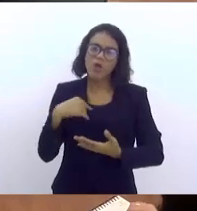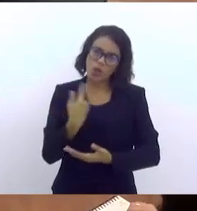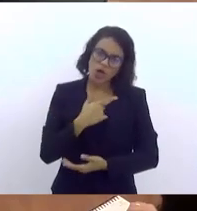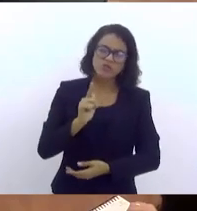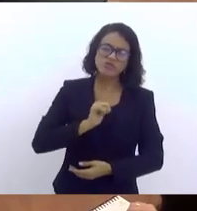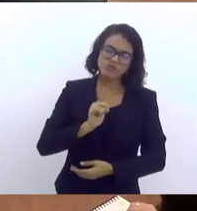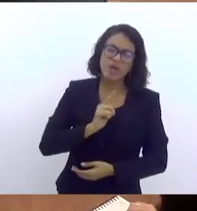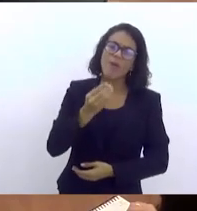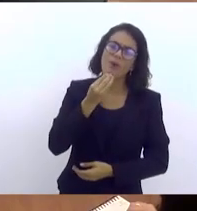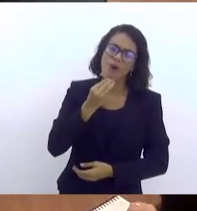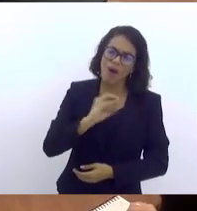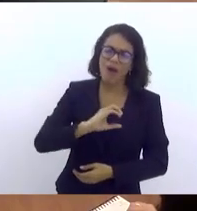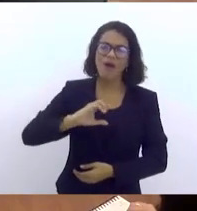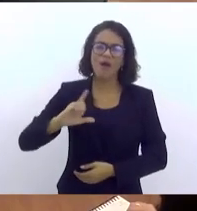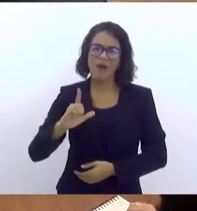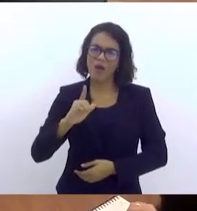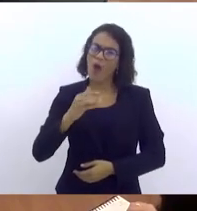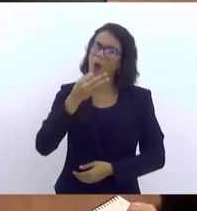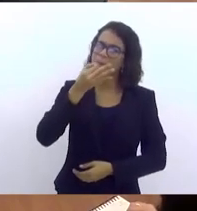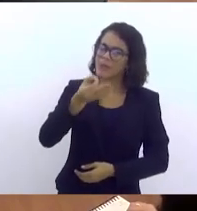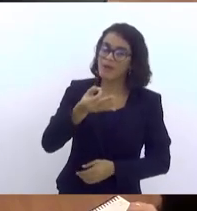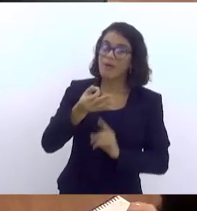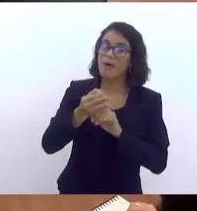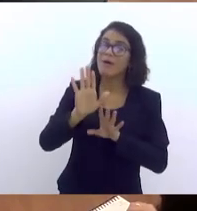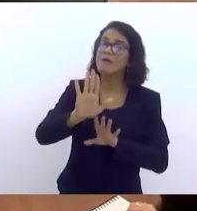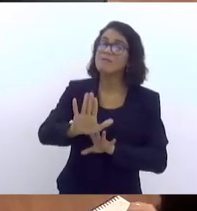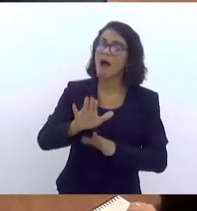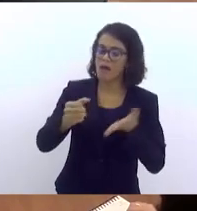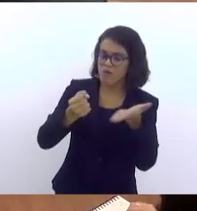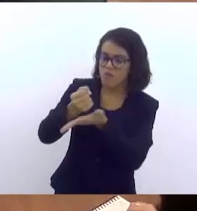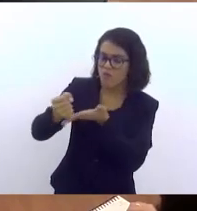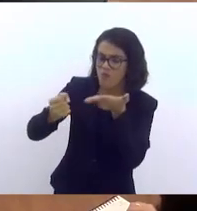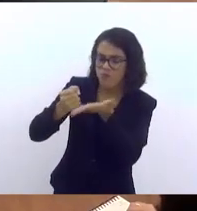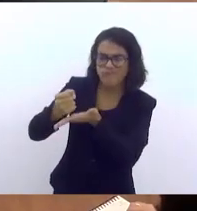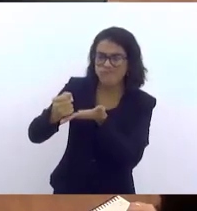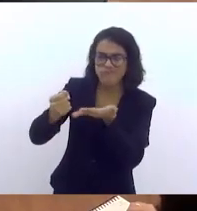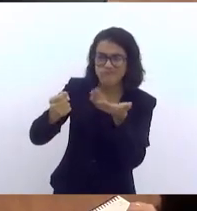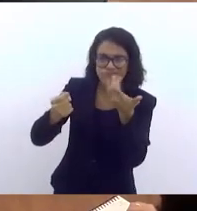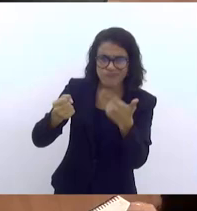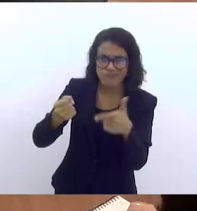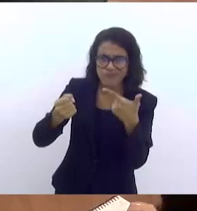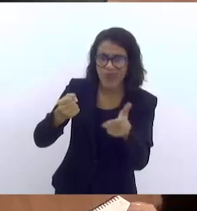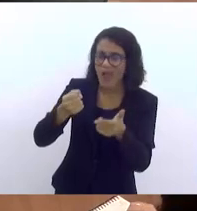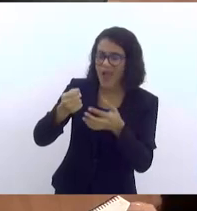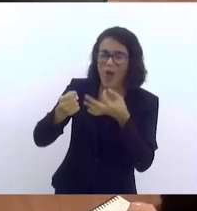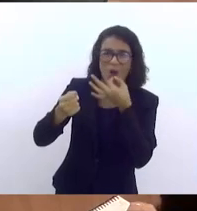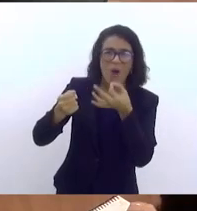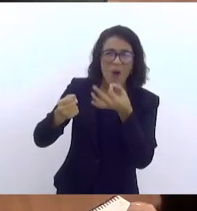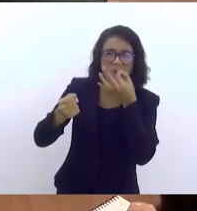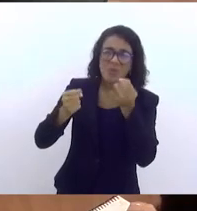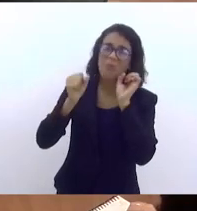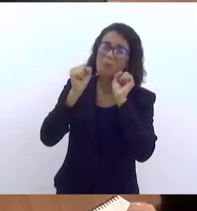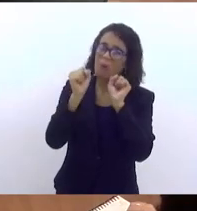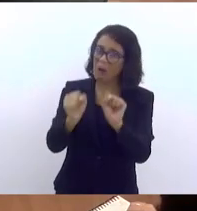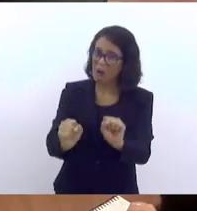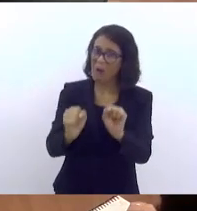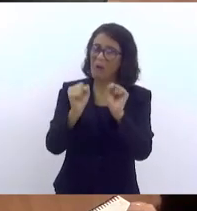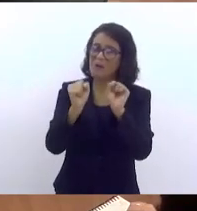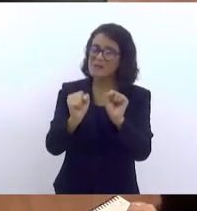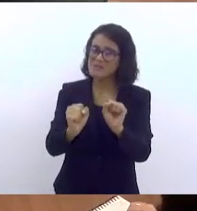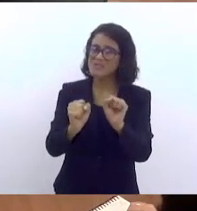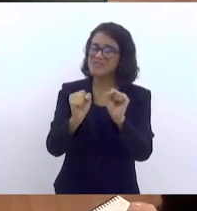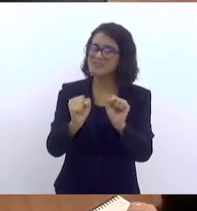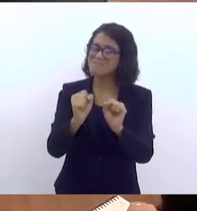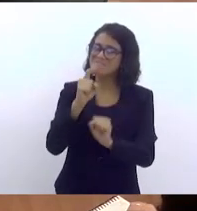Claro condições de opinar sobre tudo mas com sem embasamento essas opiniões podem nos levar